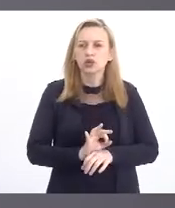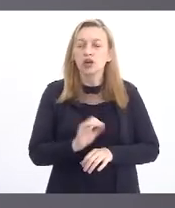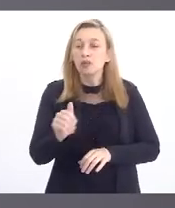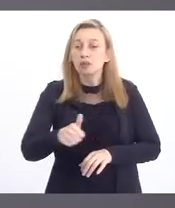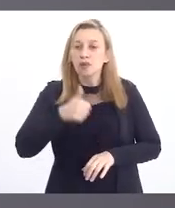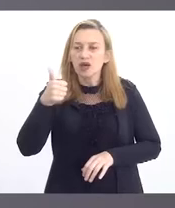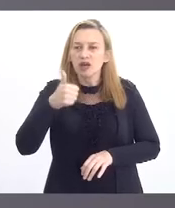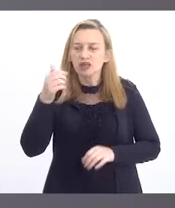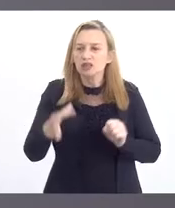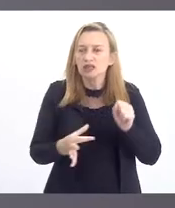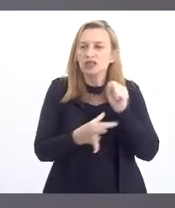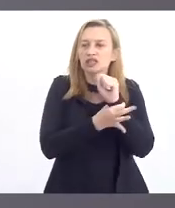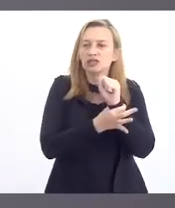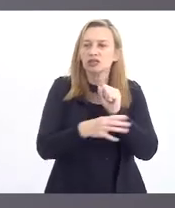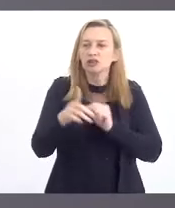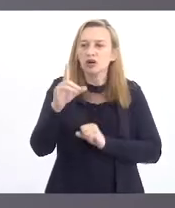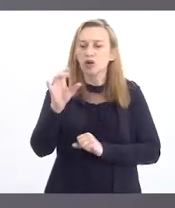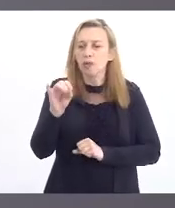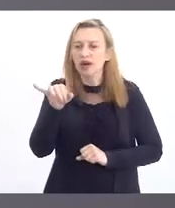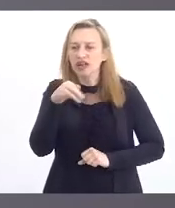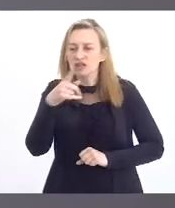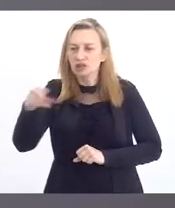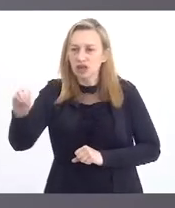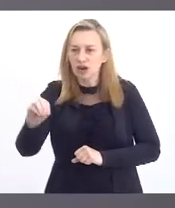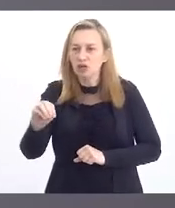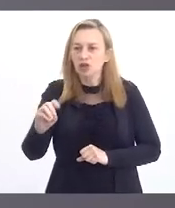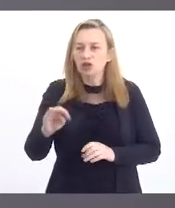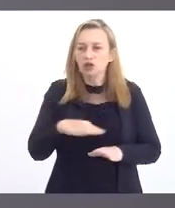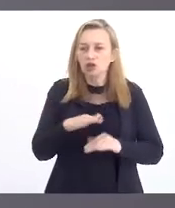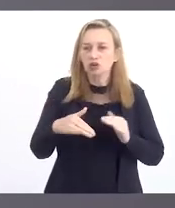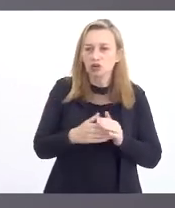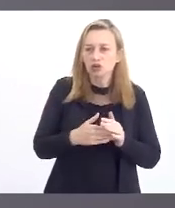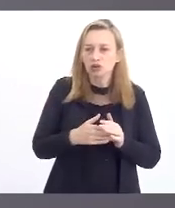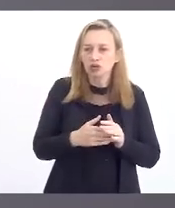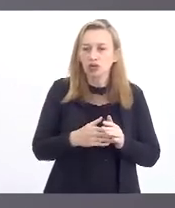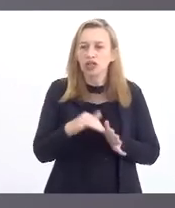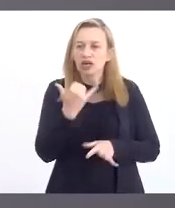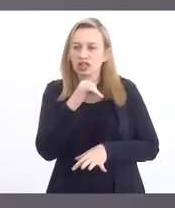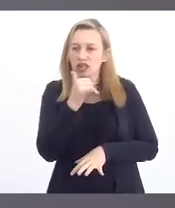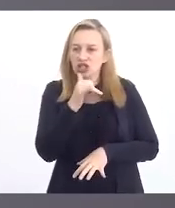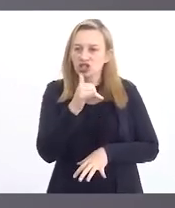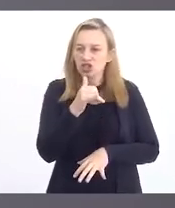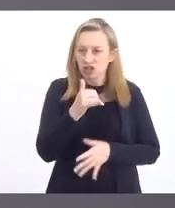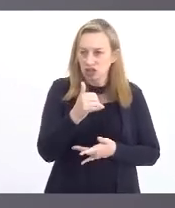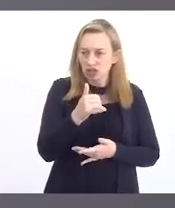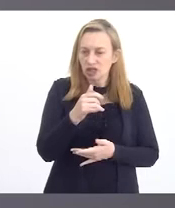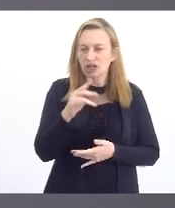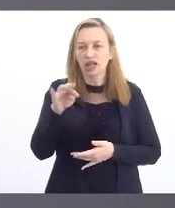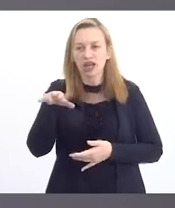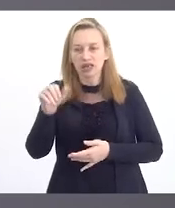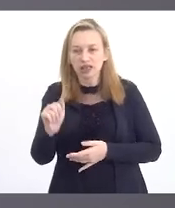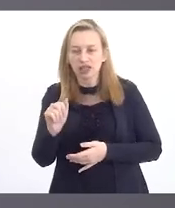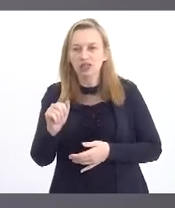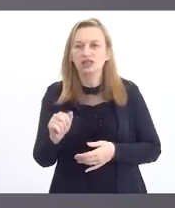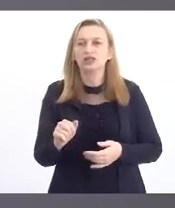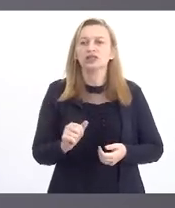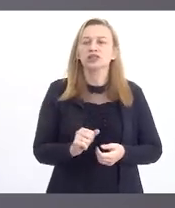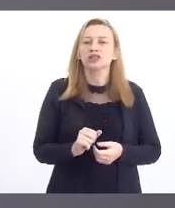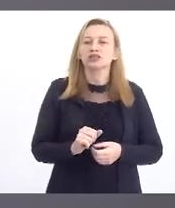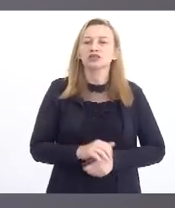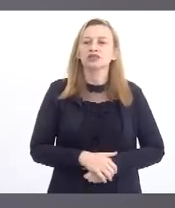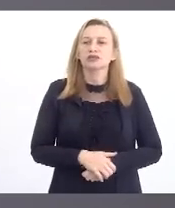melhoria da segurança operacional em todo, que seria modernização da parte de energia elétrica, dos equipamentos eletromecânicos, garantindo